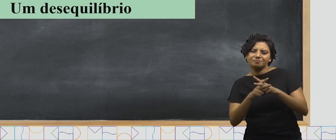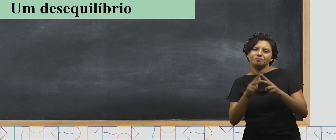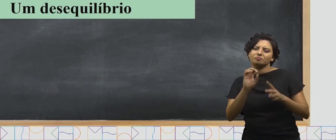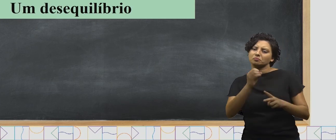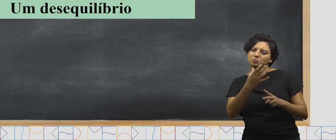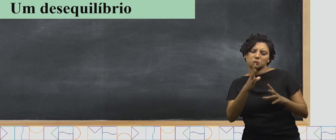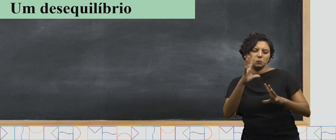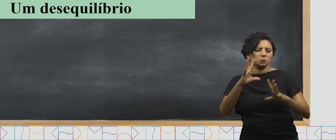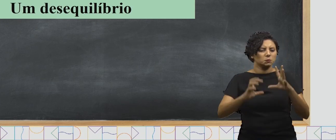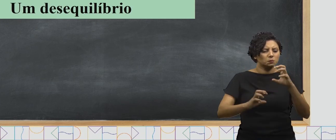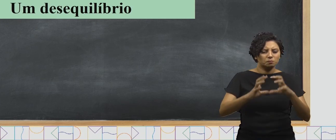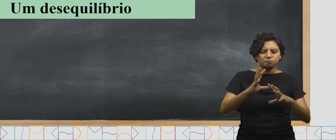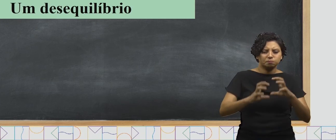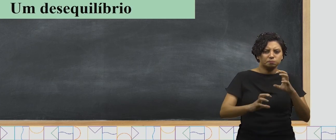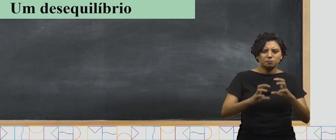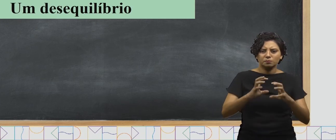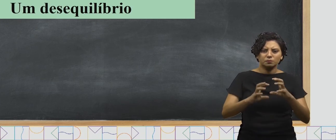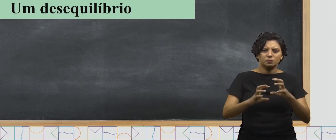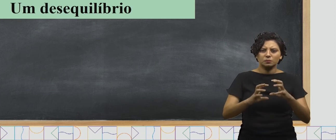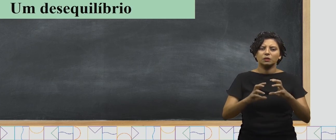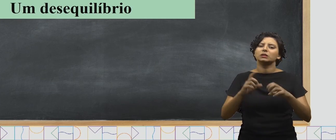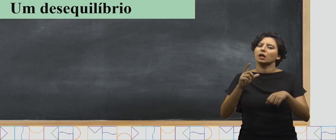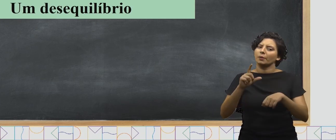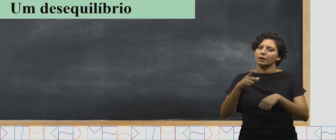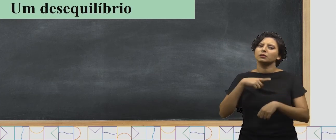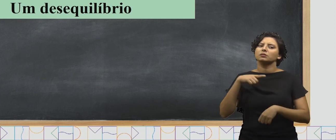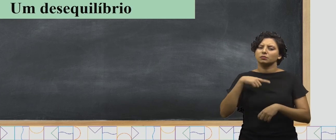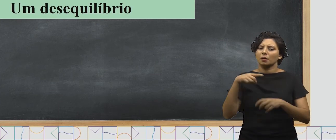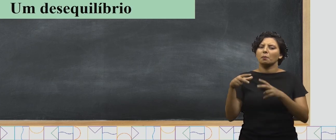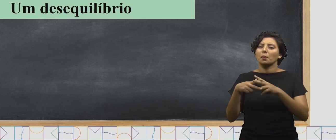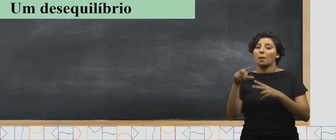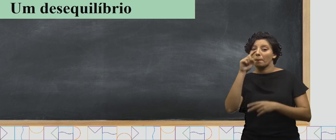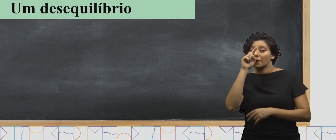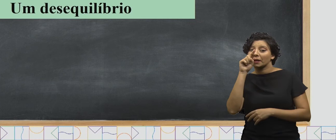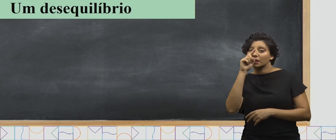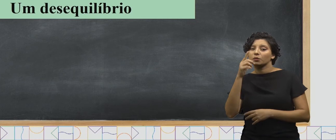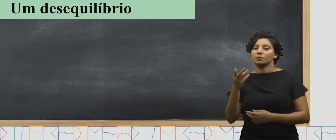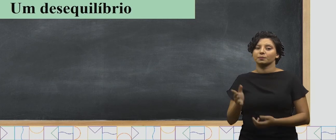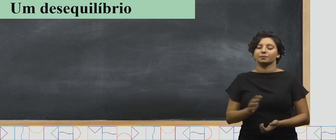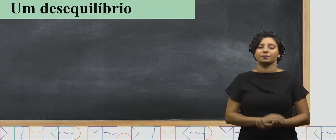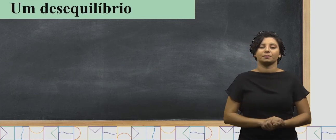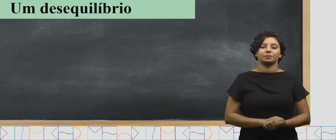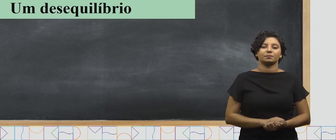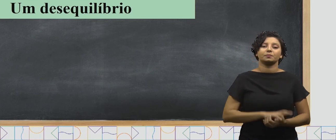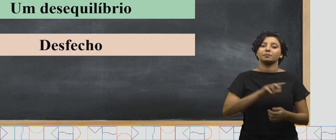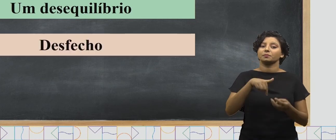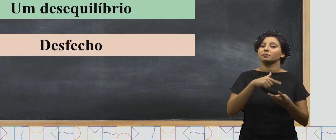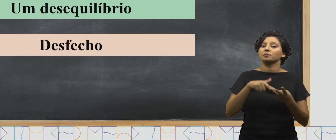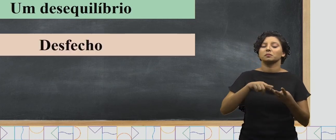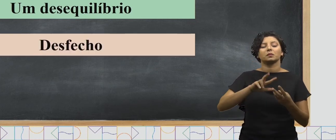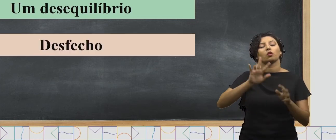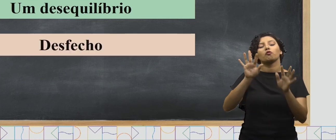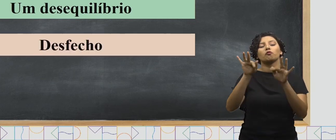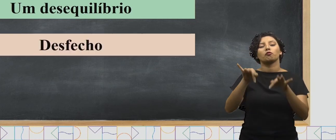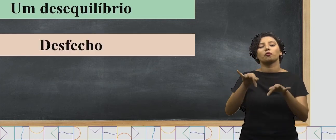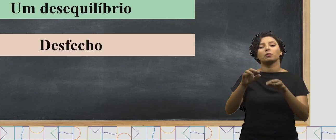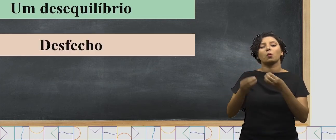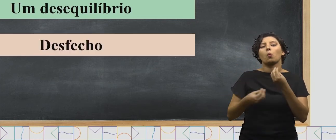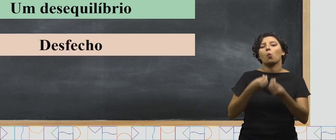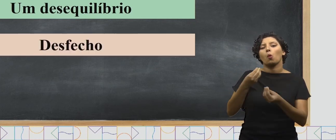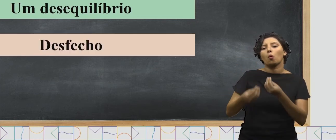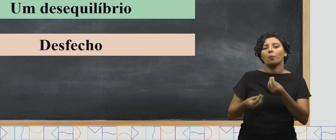o desequilíbrio, é onde acontece o perigo da história. Terceiro elemento,